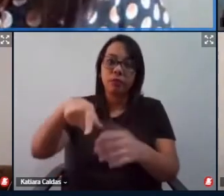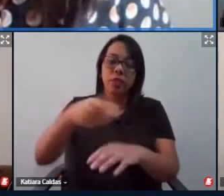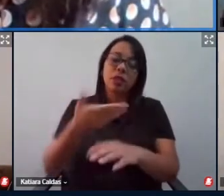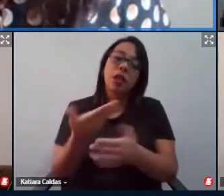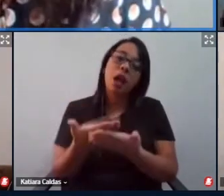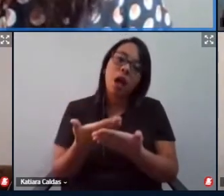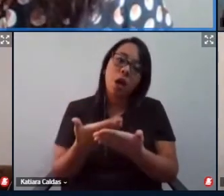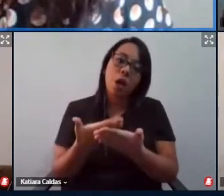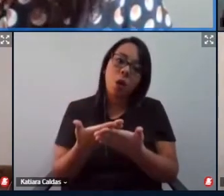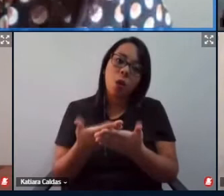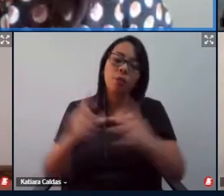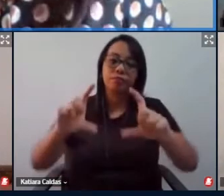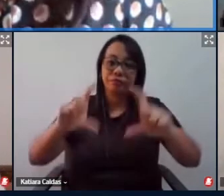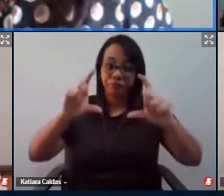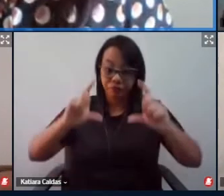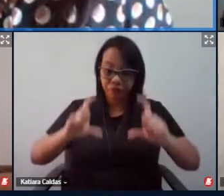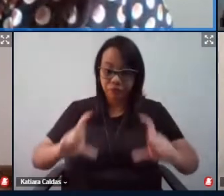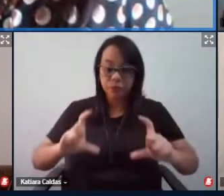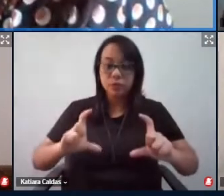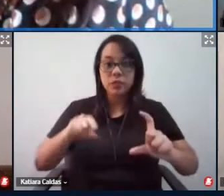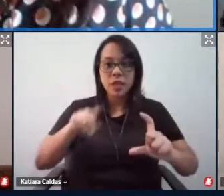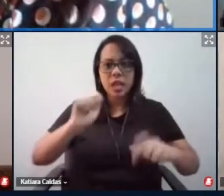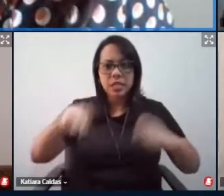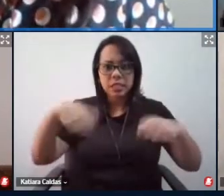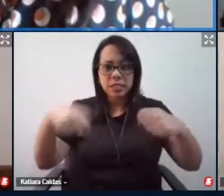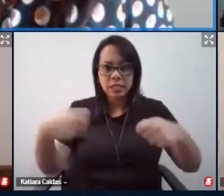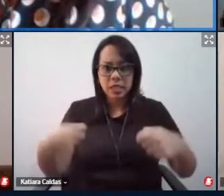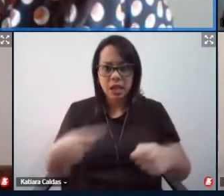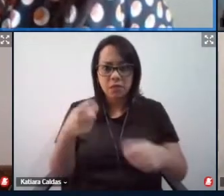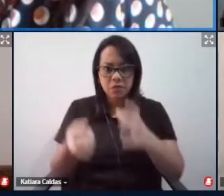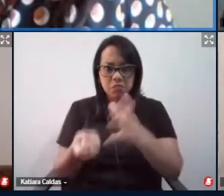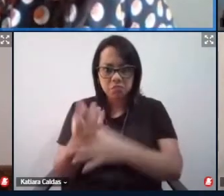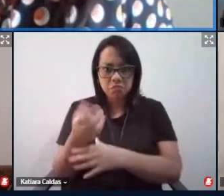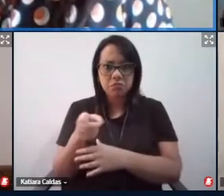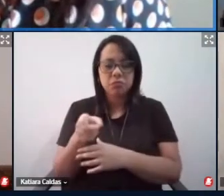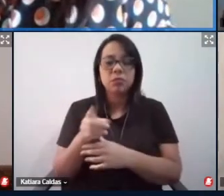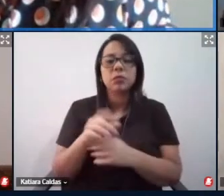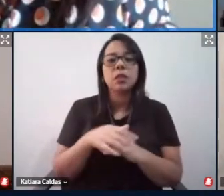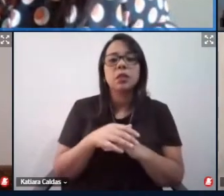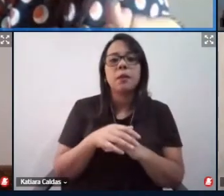dizes, muitos desses sinais,